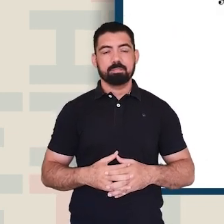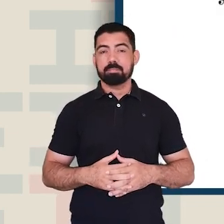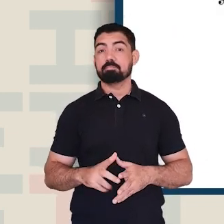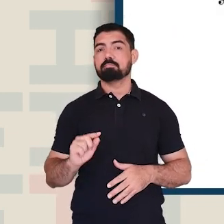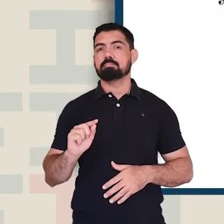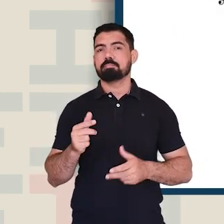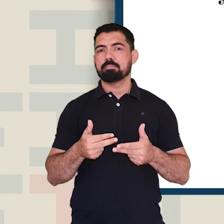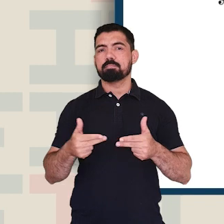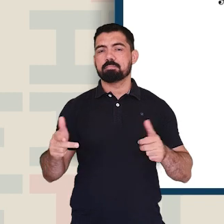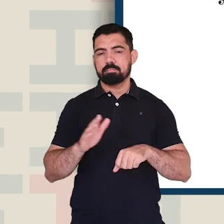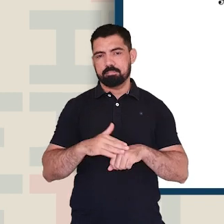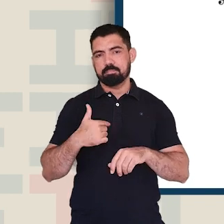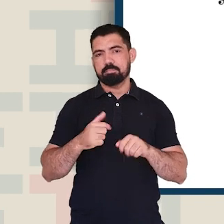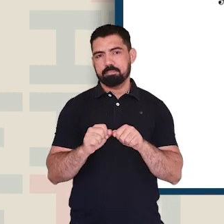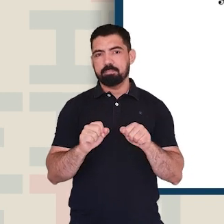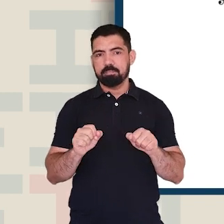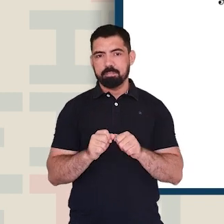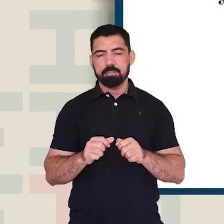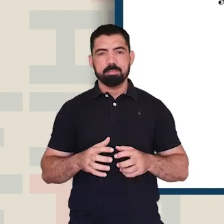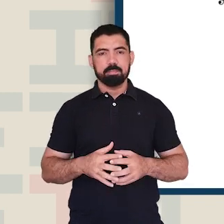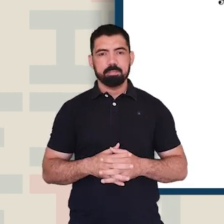Então, era uma coisa que eu estava fazendo.